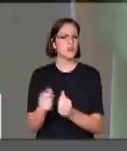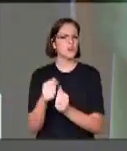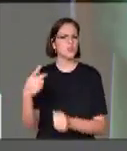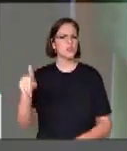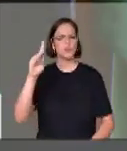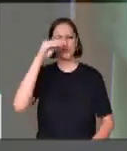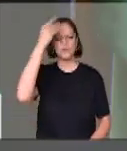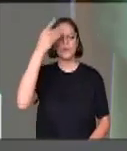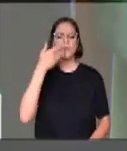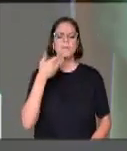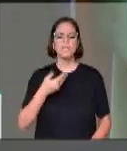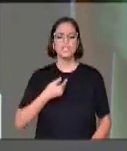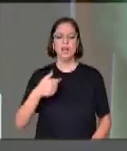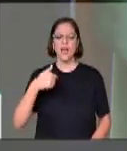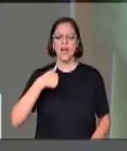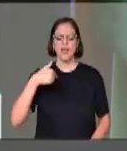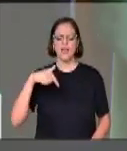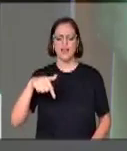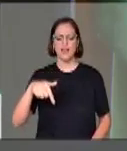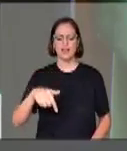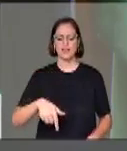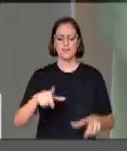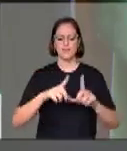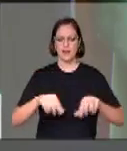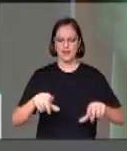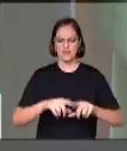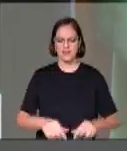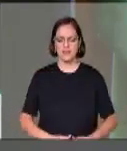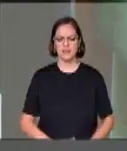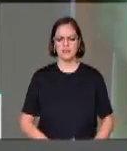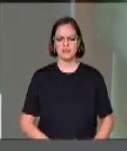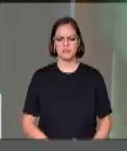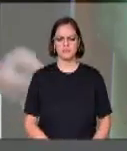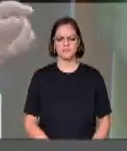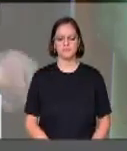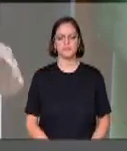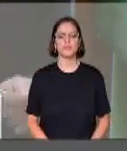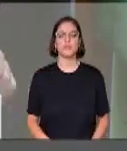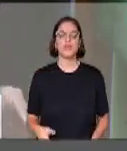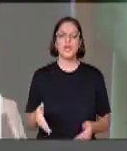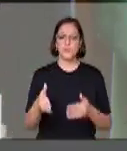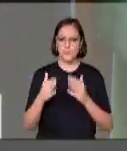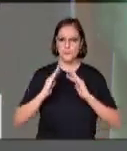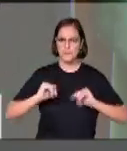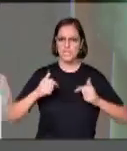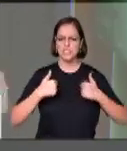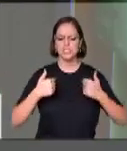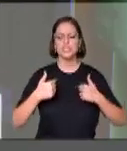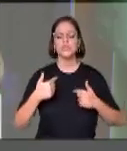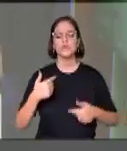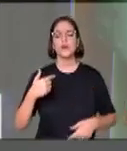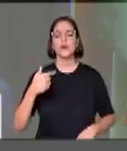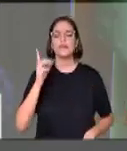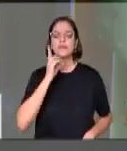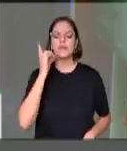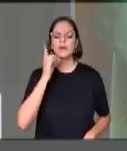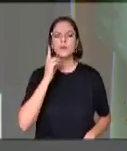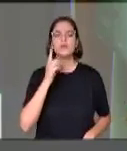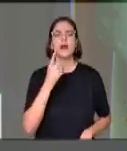pedindo para aqui em Brasília, para encerrar, senhora presidente, para encerrar, pedindo que aqui em Brasília, esse deputado arrumasse um